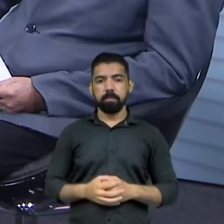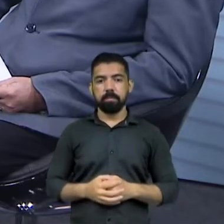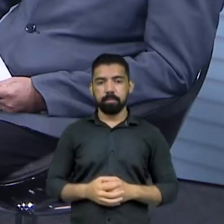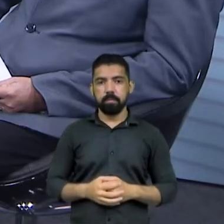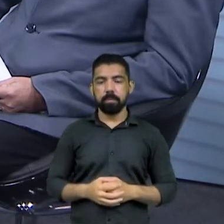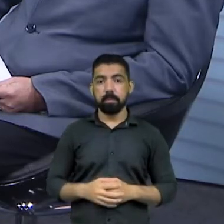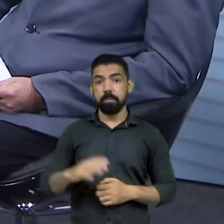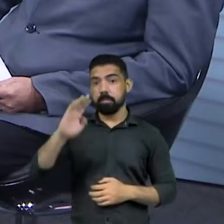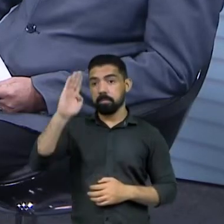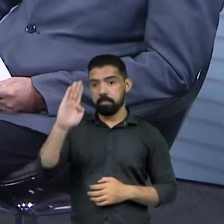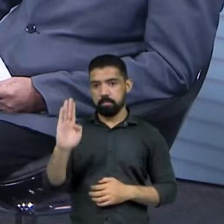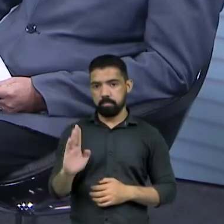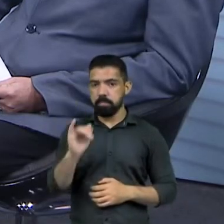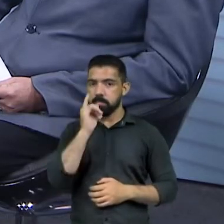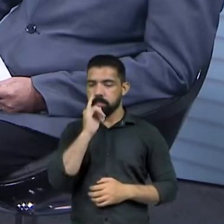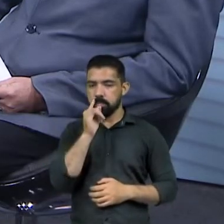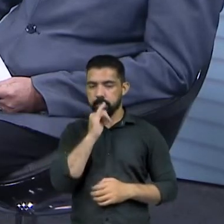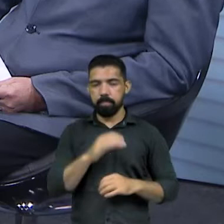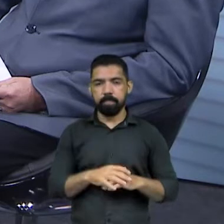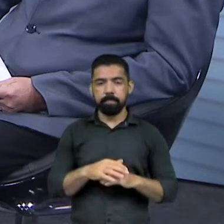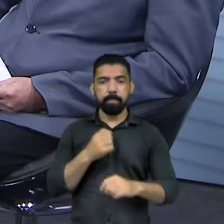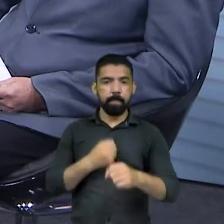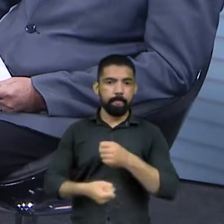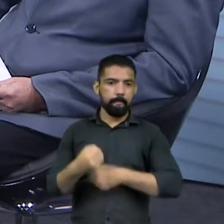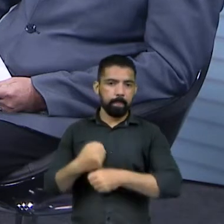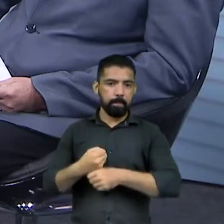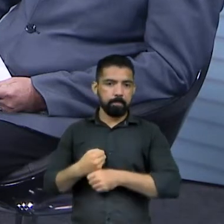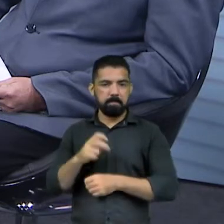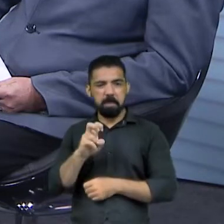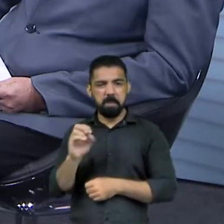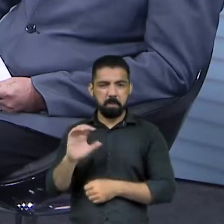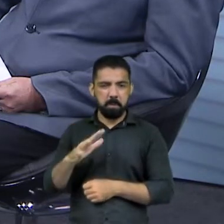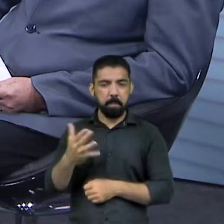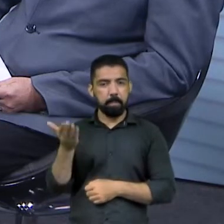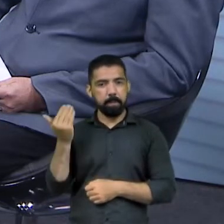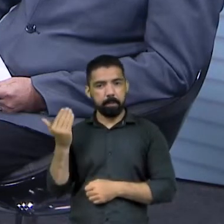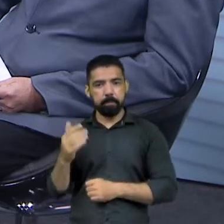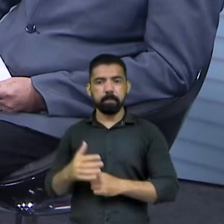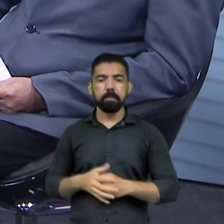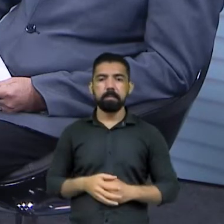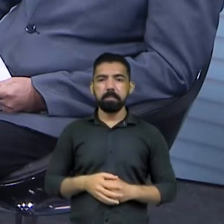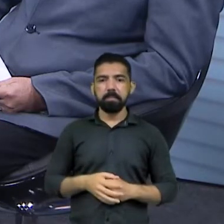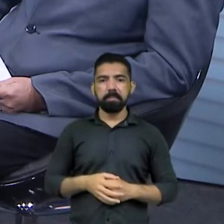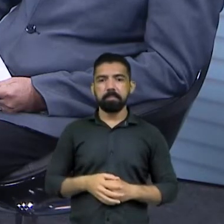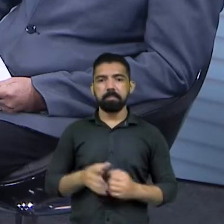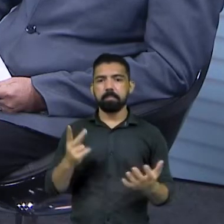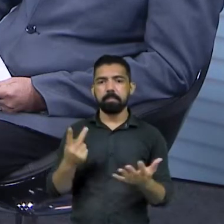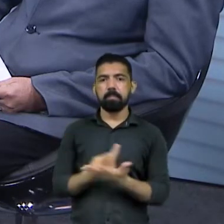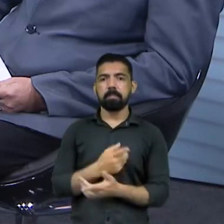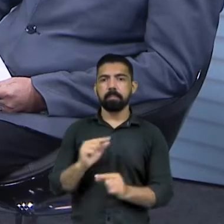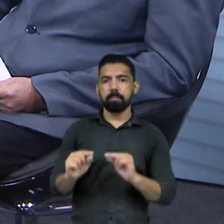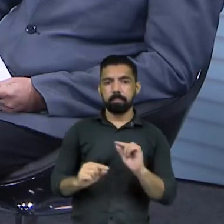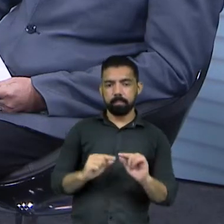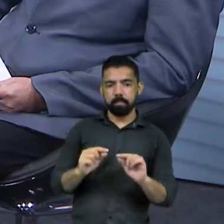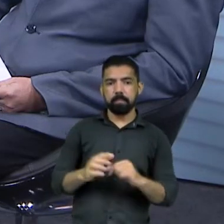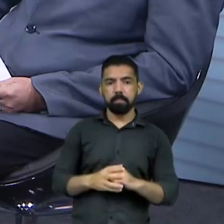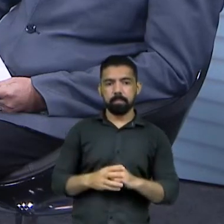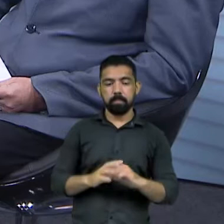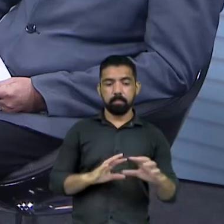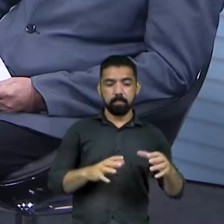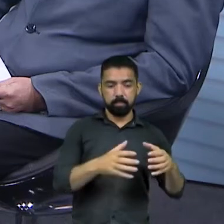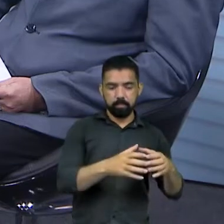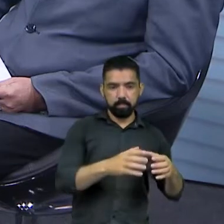especificamente há alguns anos atrás 50 anos atrás como é que ficava evangélicos e católicos